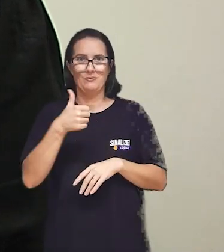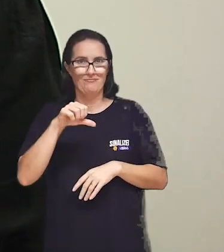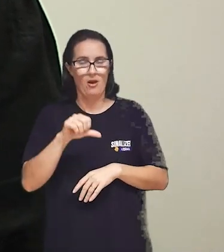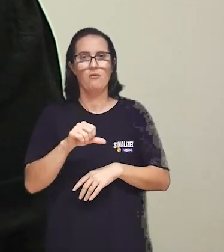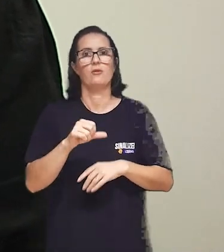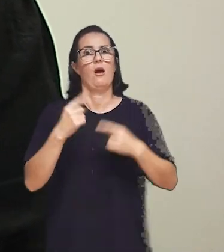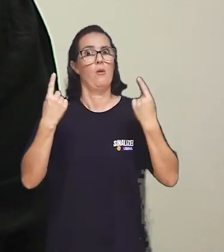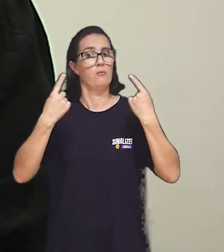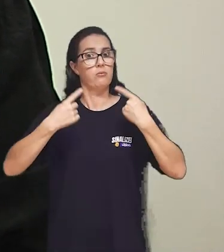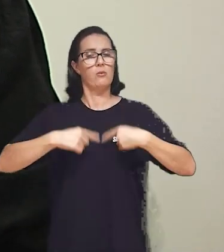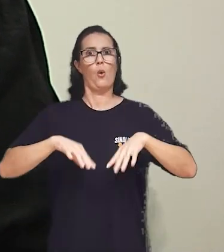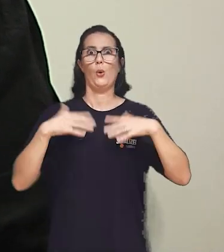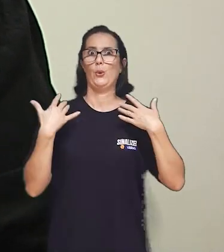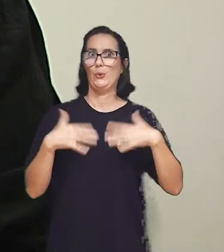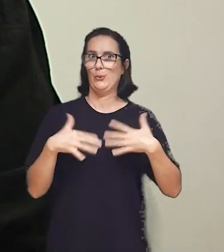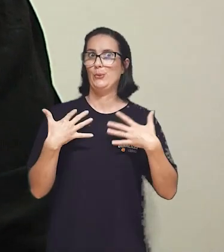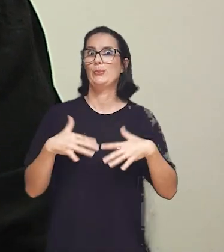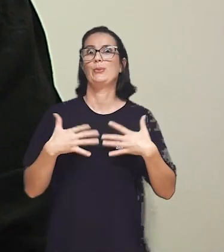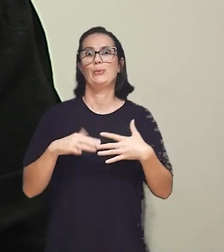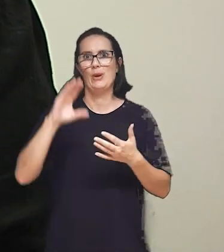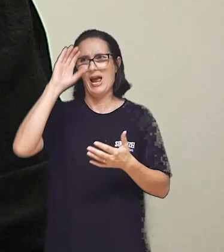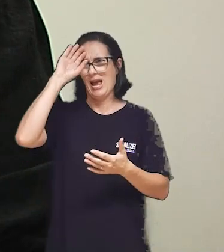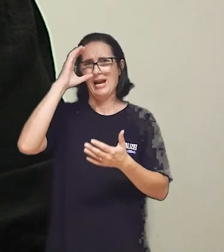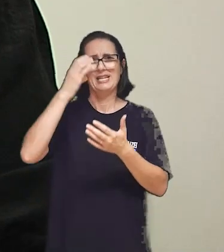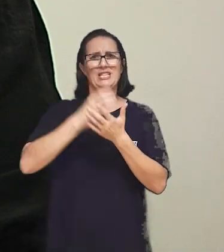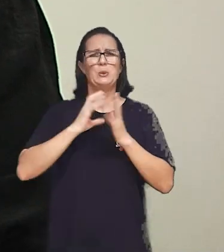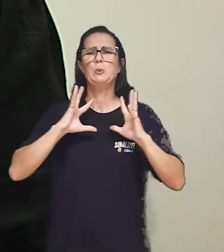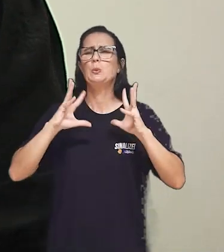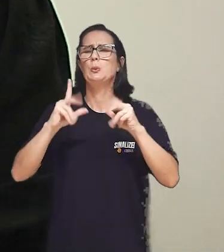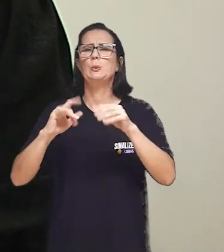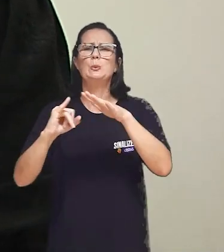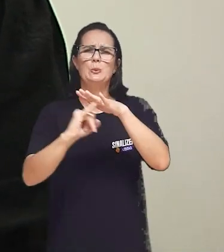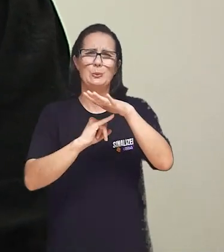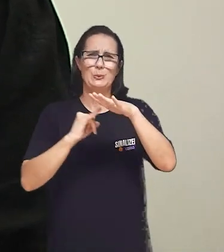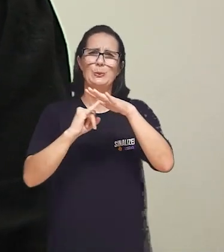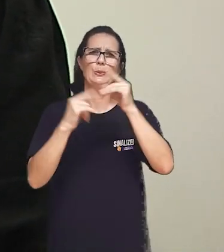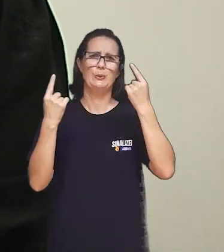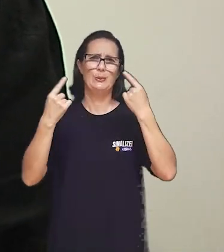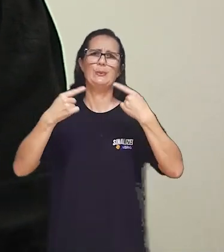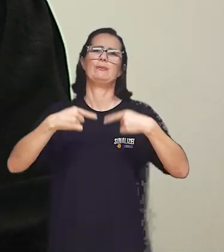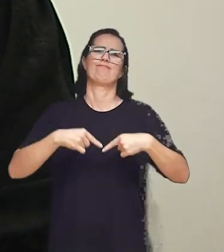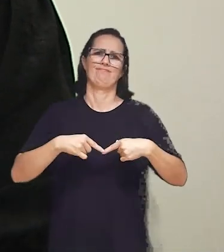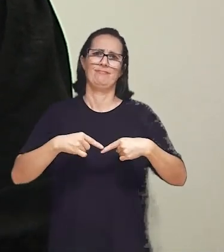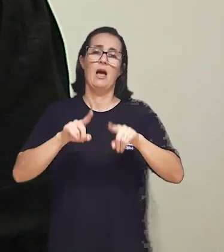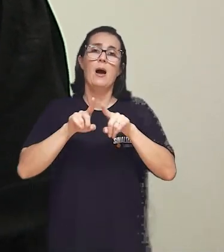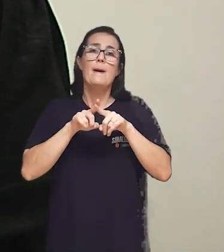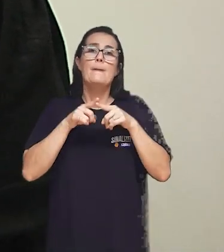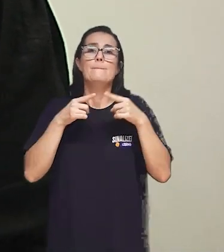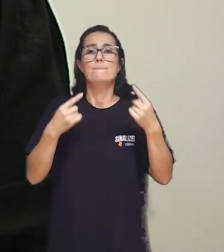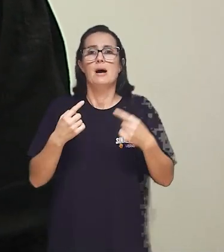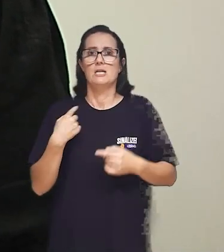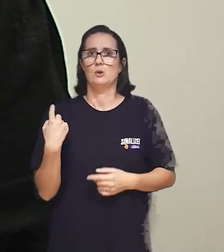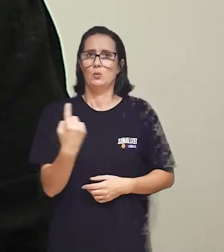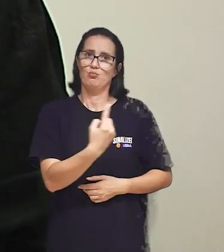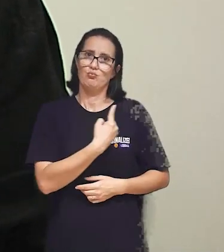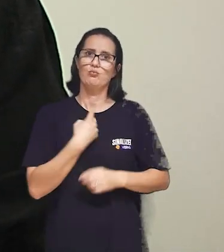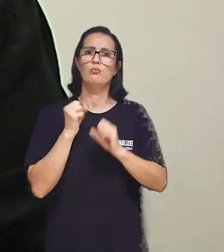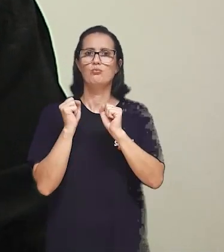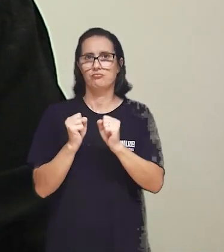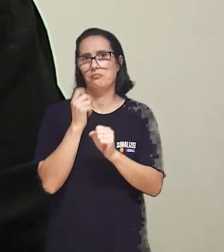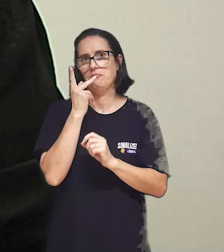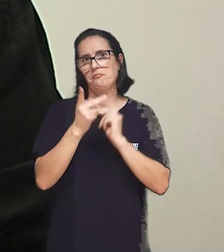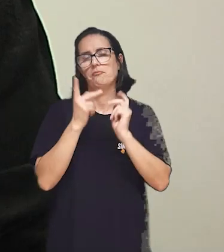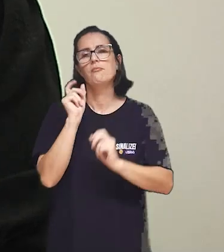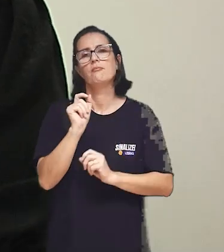para nós, acredito que muito desafiador para todas as instituições de saúde, mas nós podemos dizer